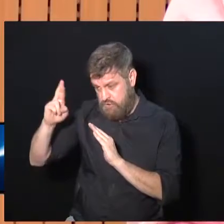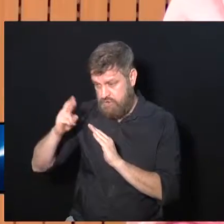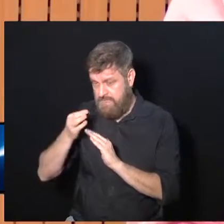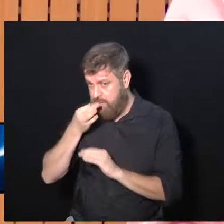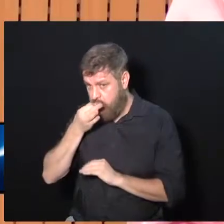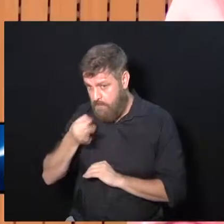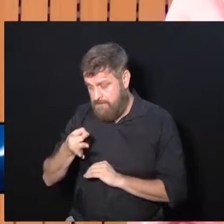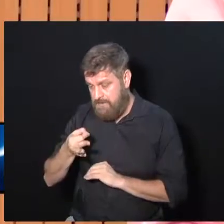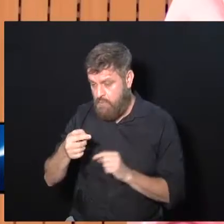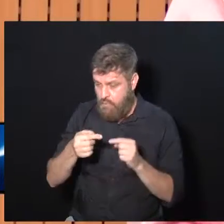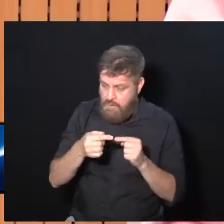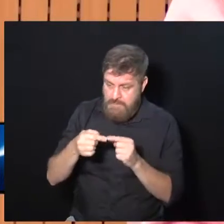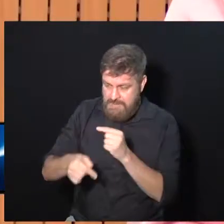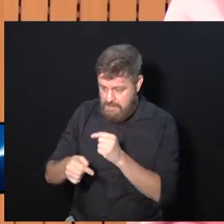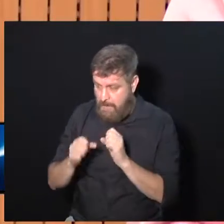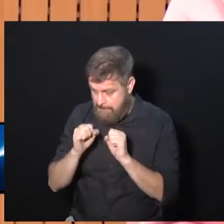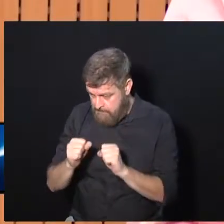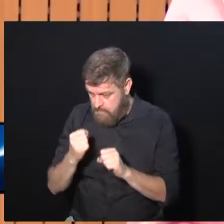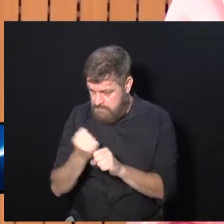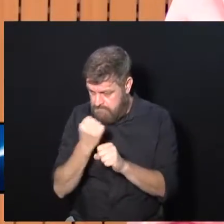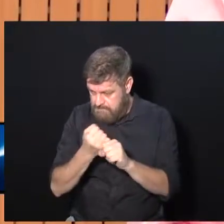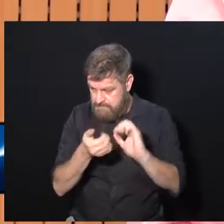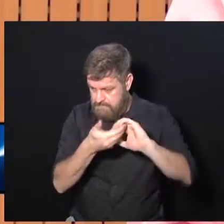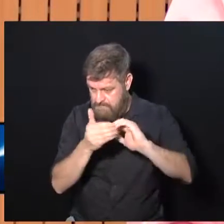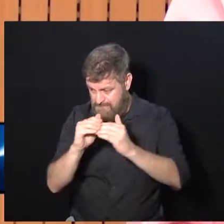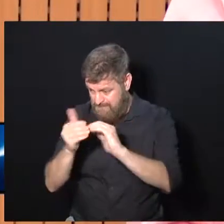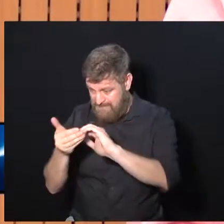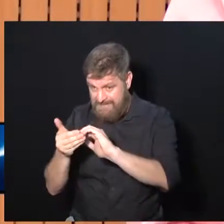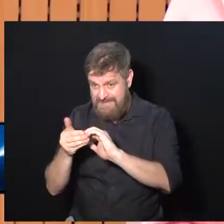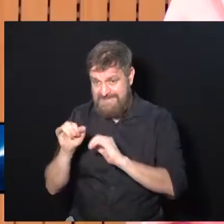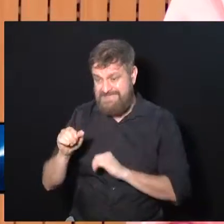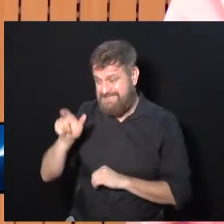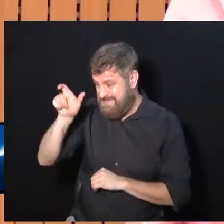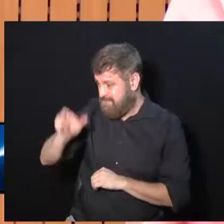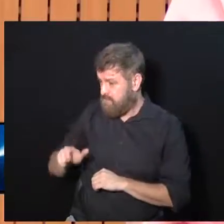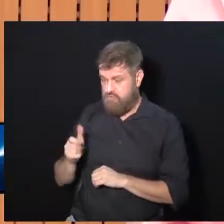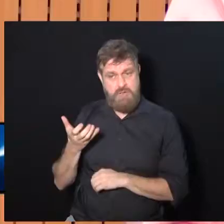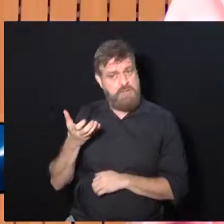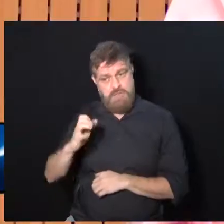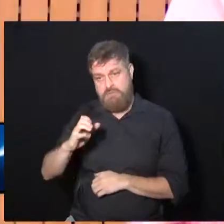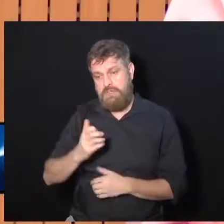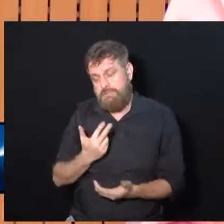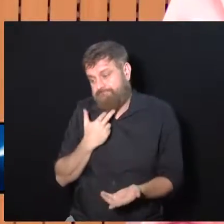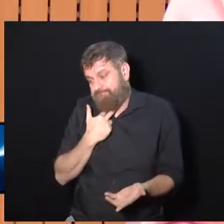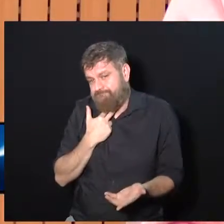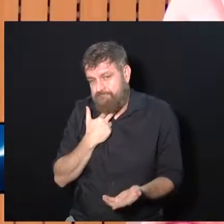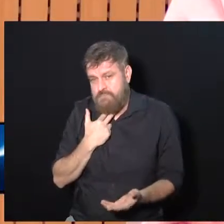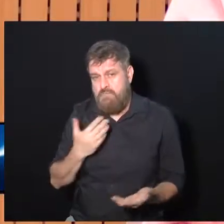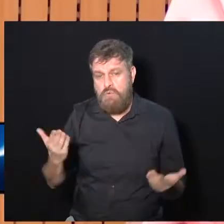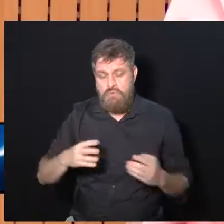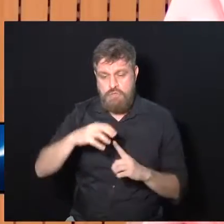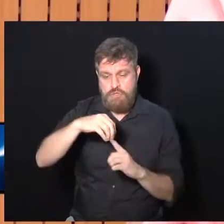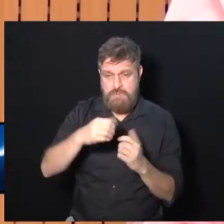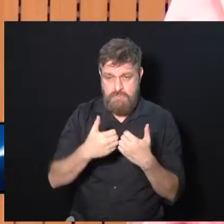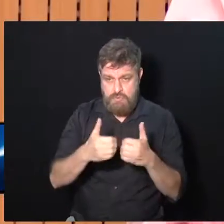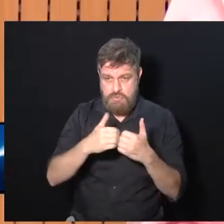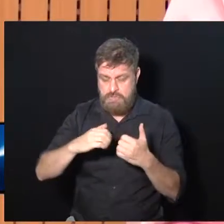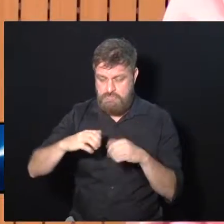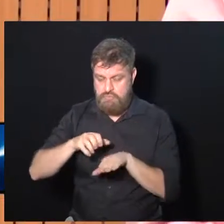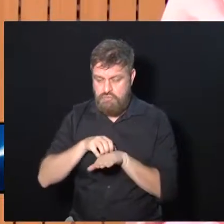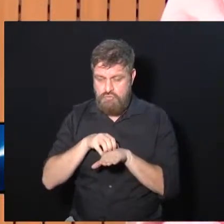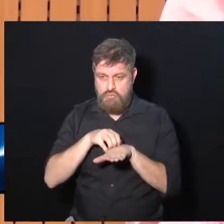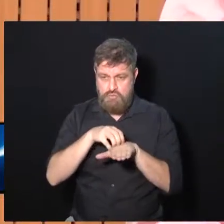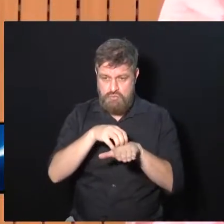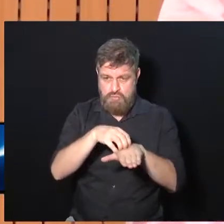ordem técnica, né? Porque hoje a instalação dos pontos ou paradas de ônibus são feitas a partir de